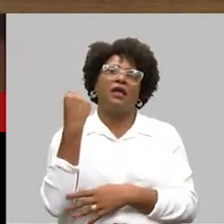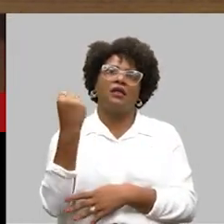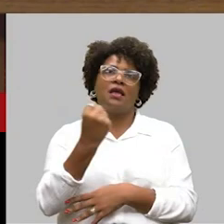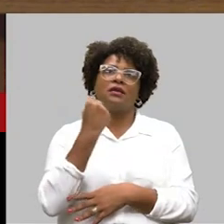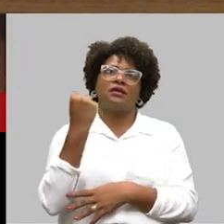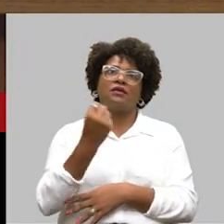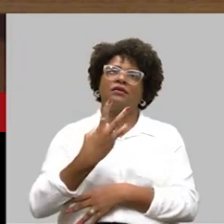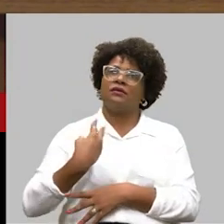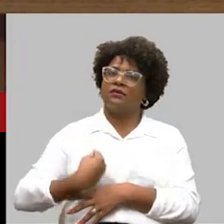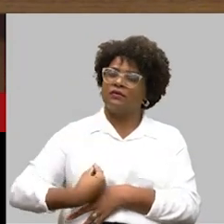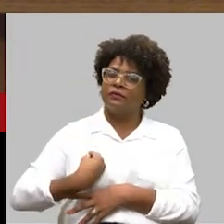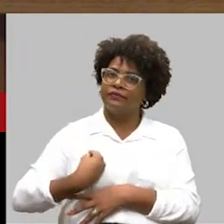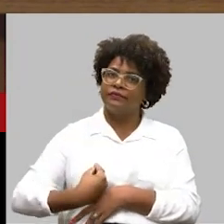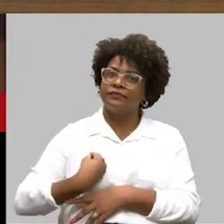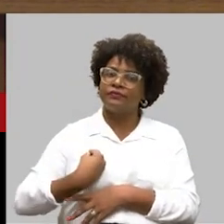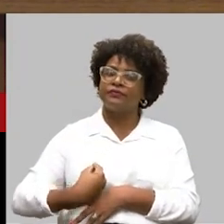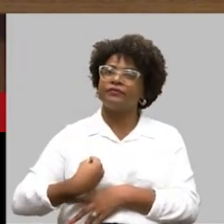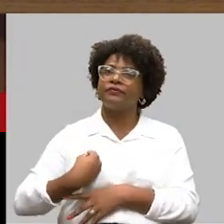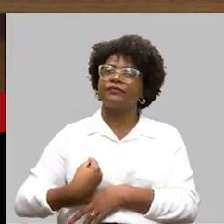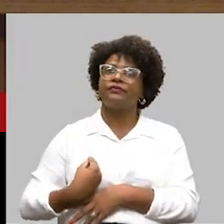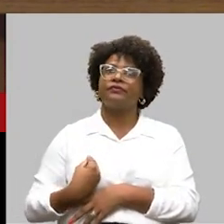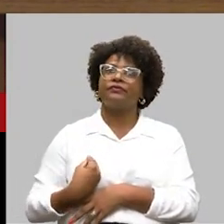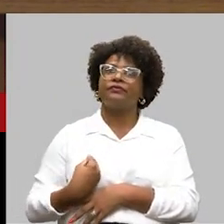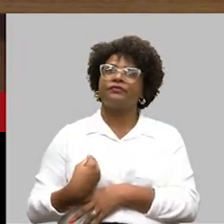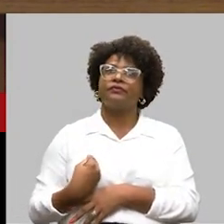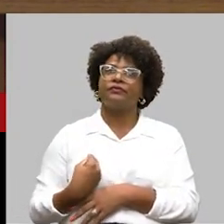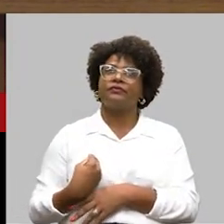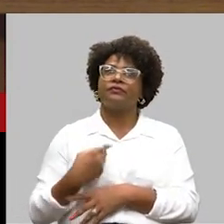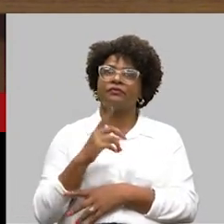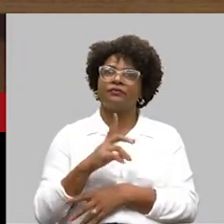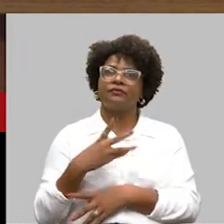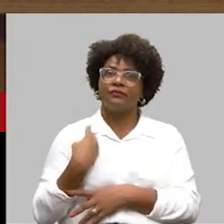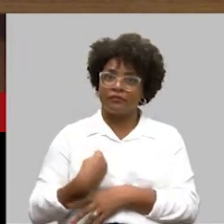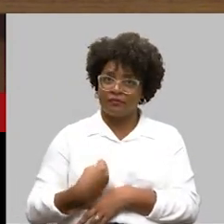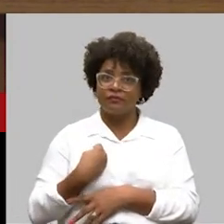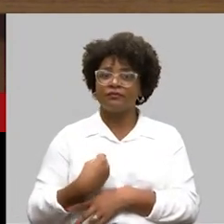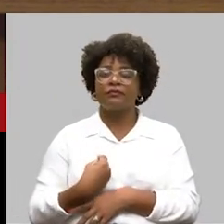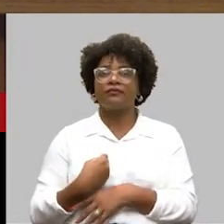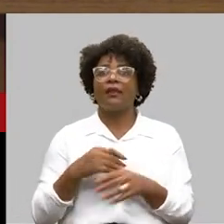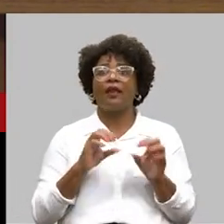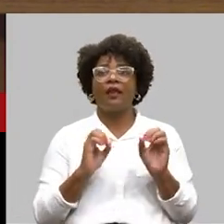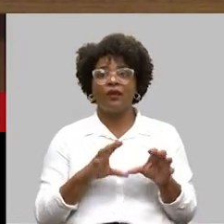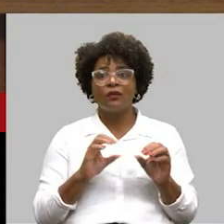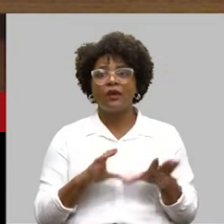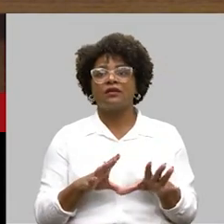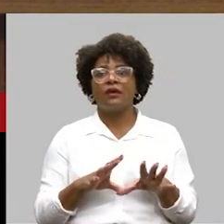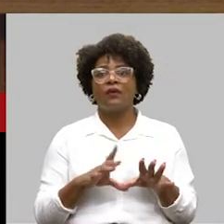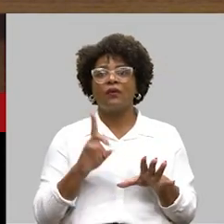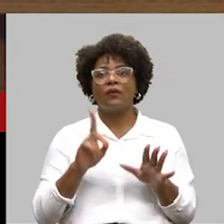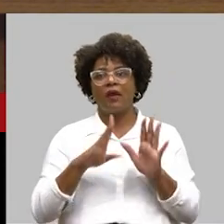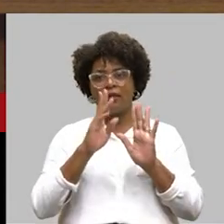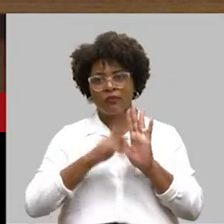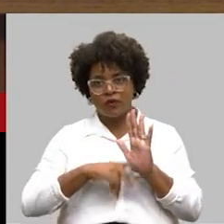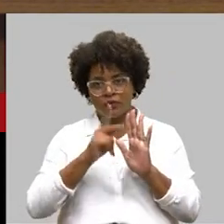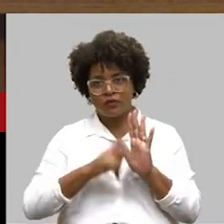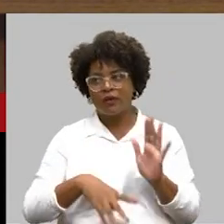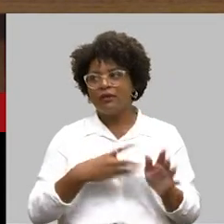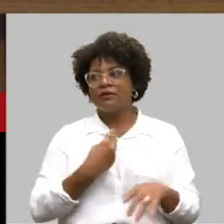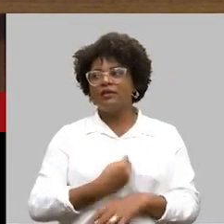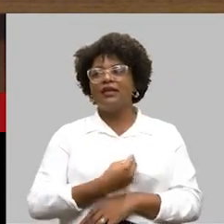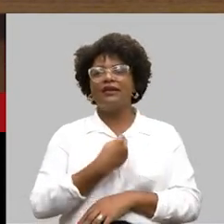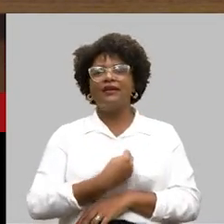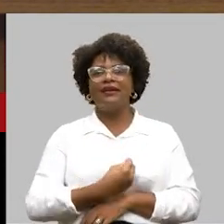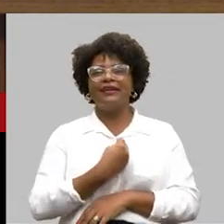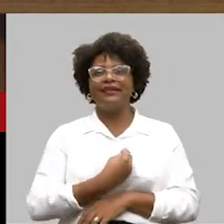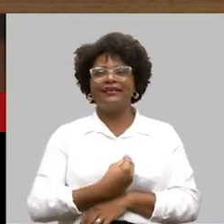sobrevivência a educação ela é isso ela é a vida então a gente fala educação é um projeto de vida e a gente